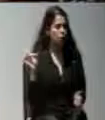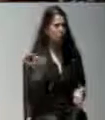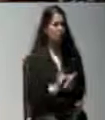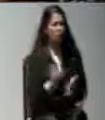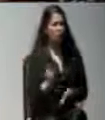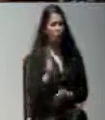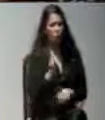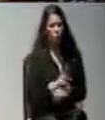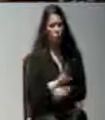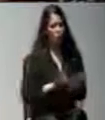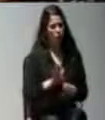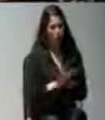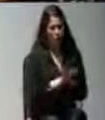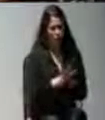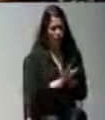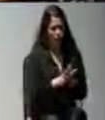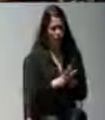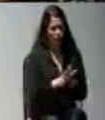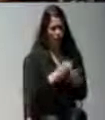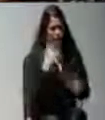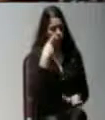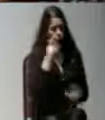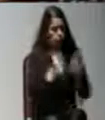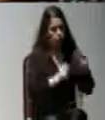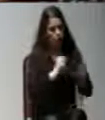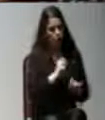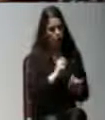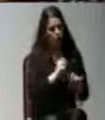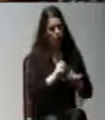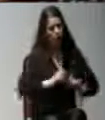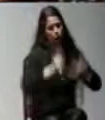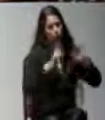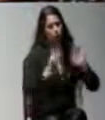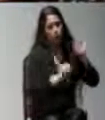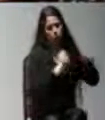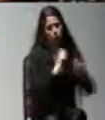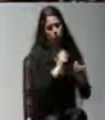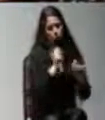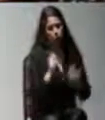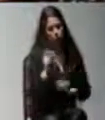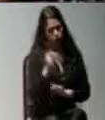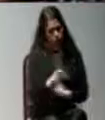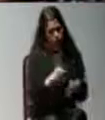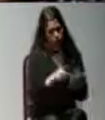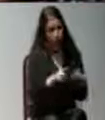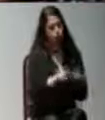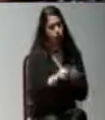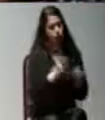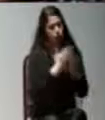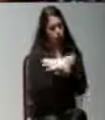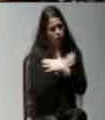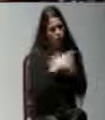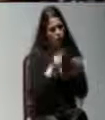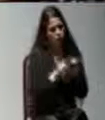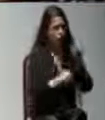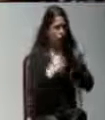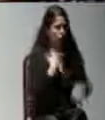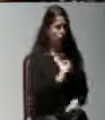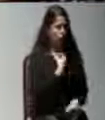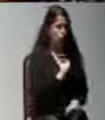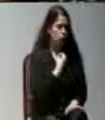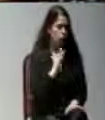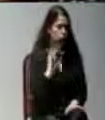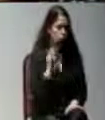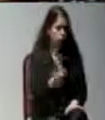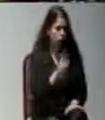política, por exemplo, aumenta drasticamente a idade da política. Mantém um alto desemprego, acha